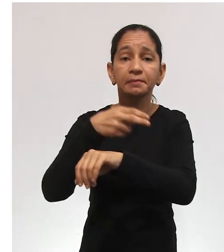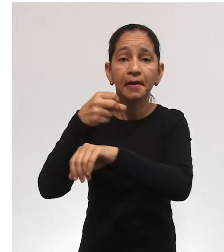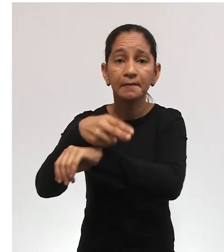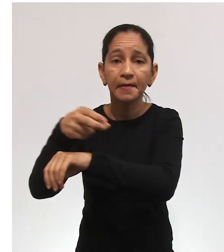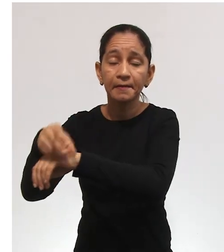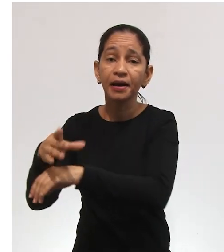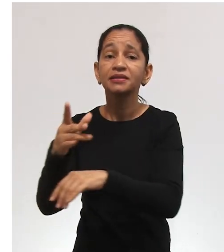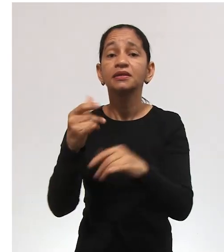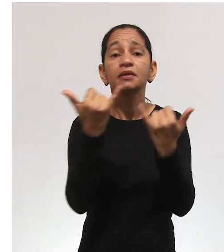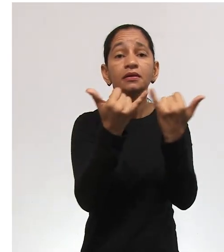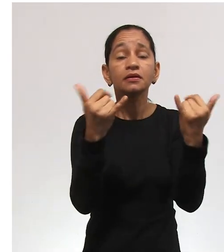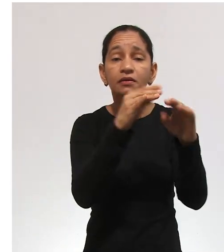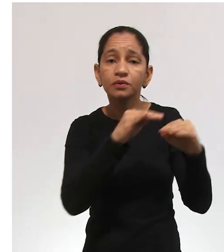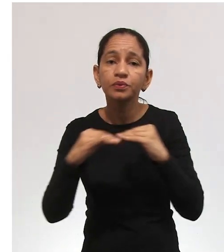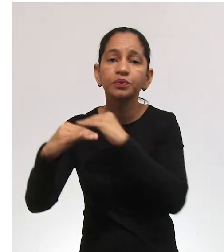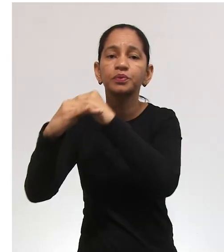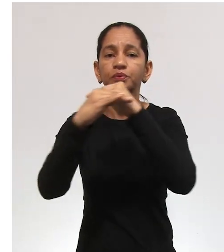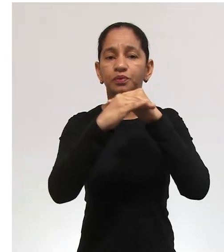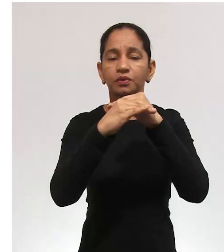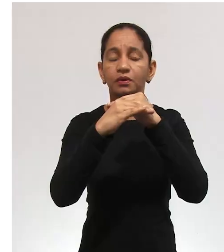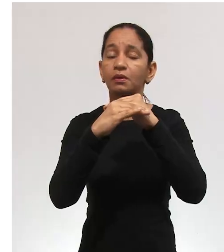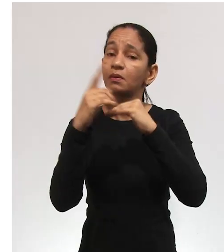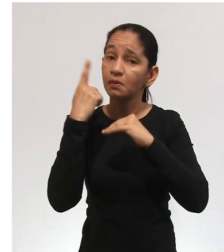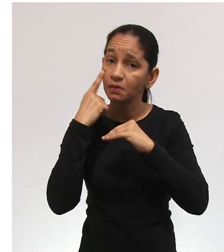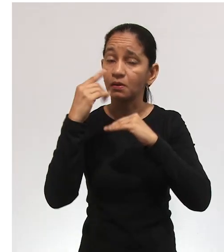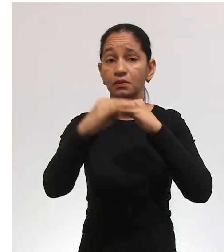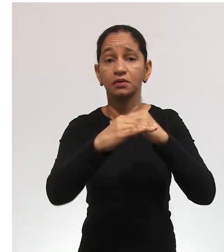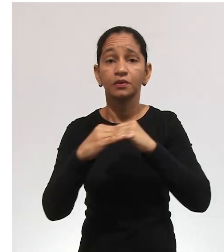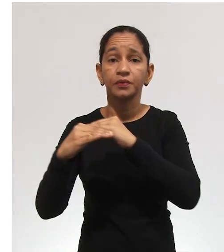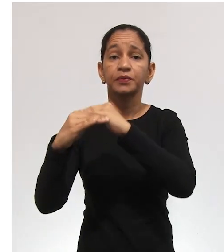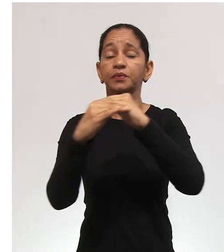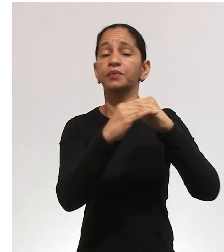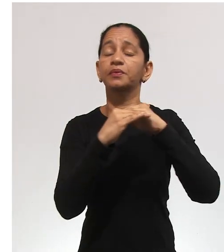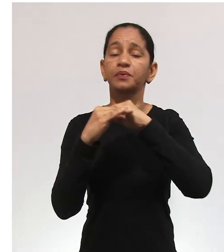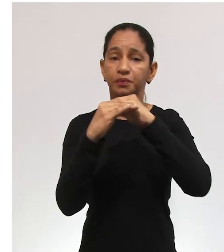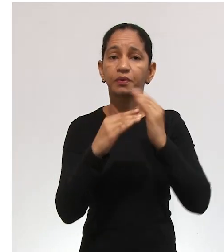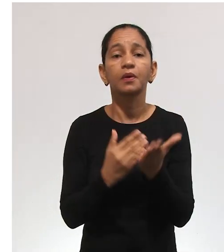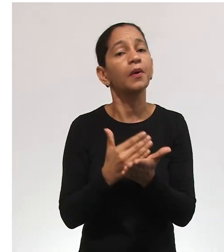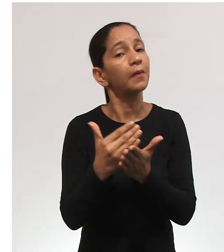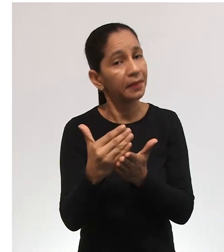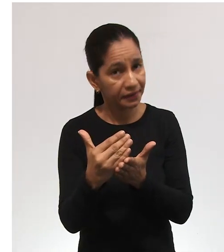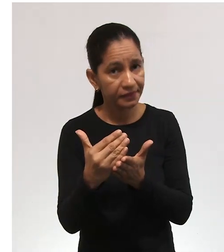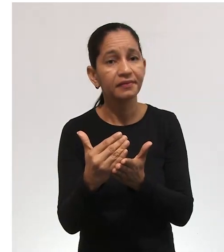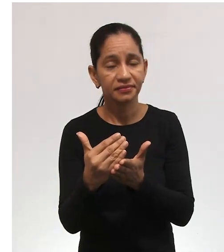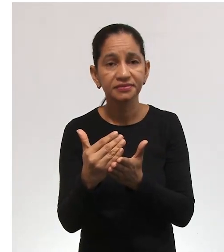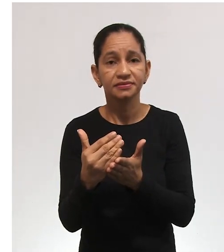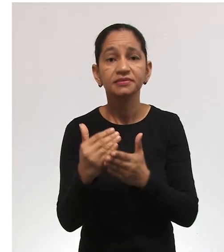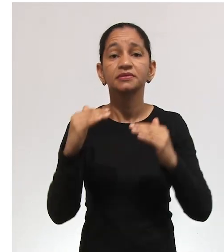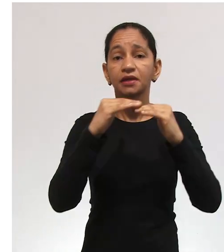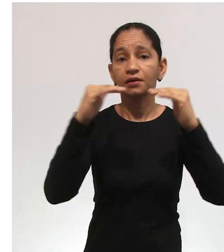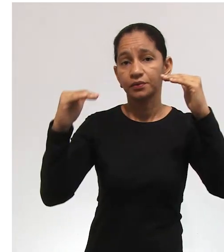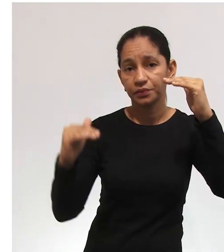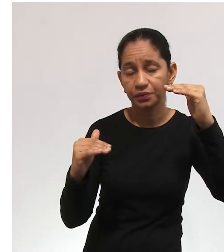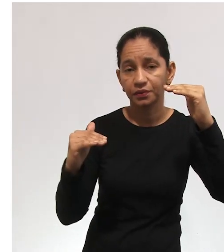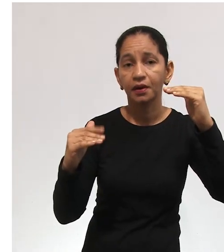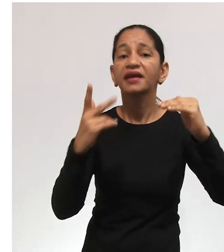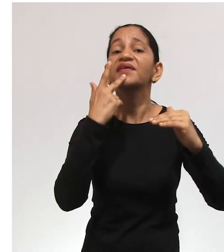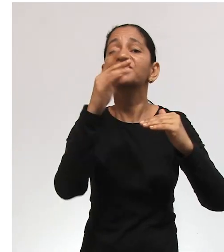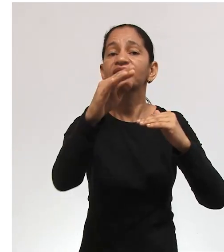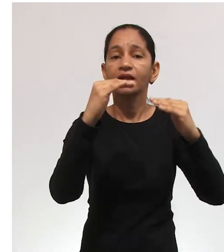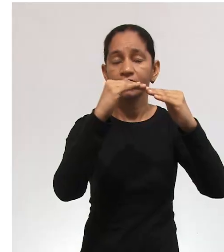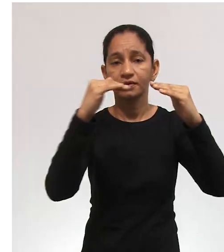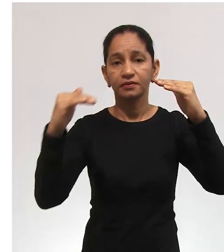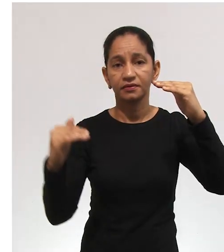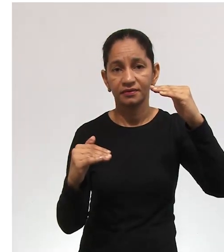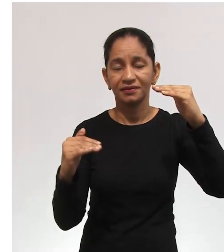e assemelhados. Isso aqui é muito importante, a gente perceber que existem trabalhadores subordinados, que a gente vai chamar